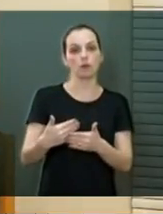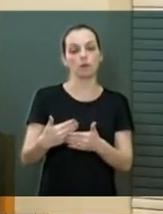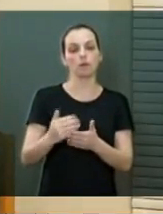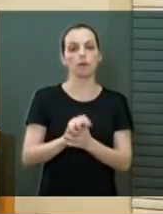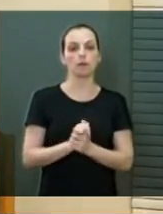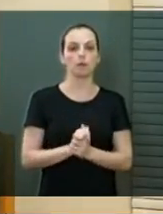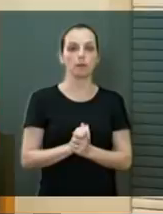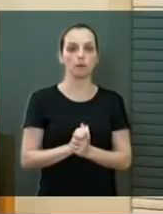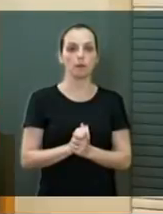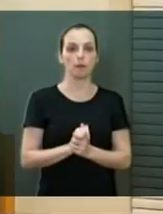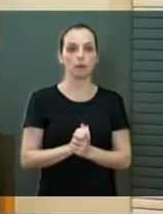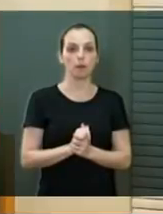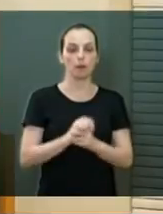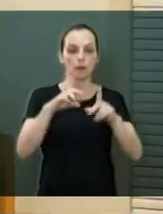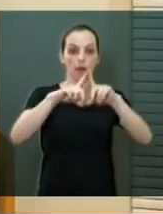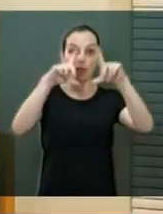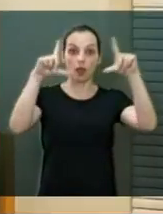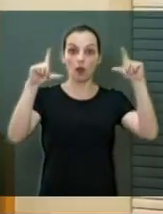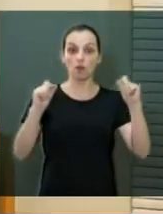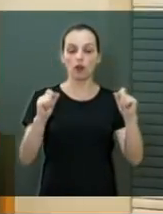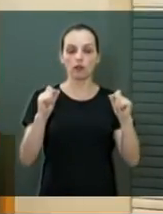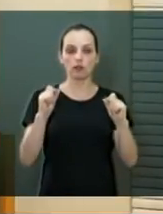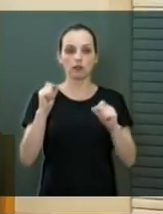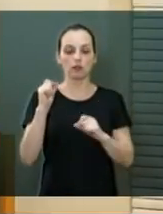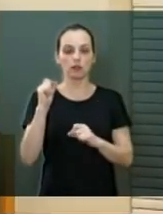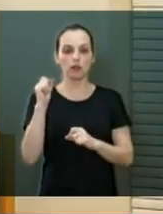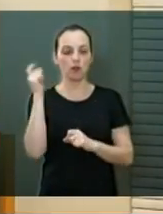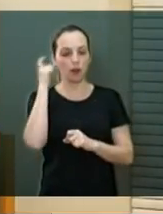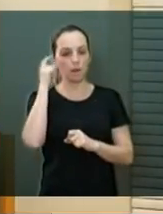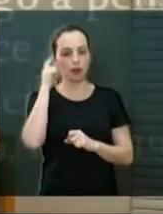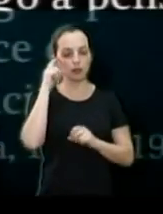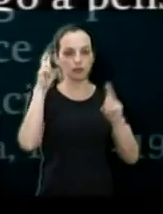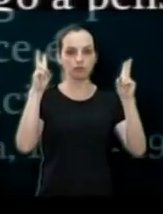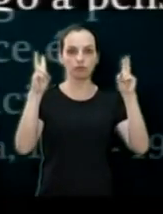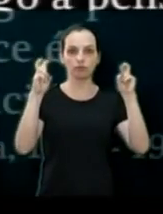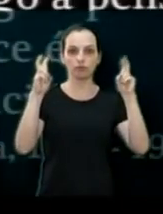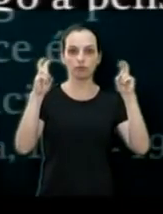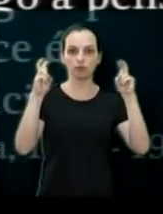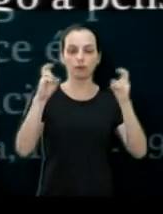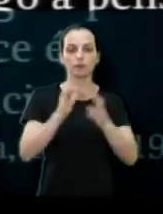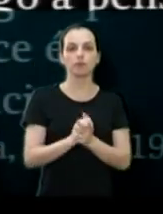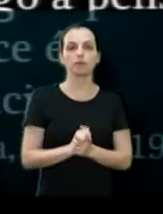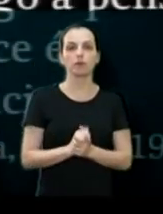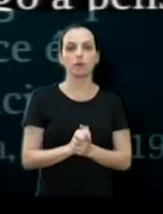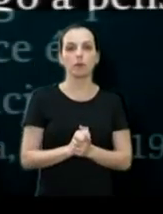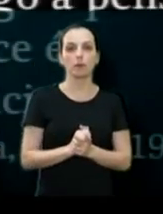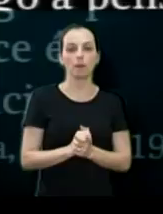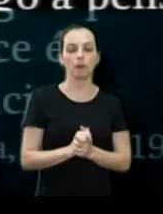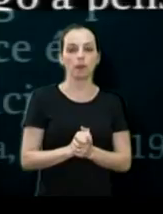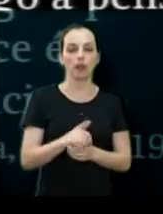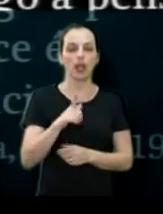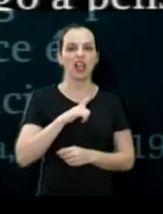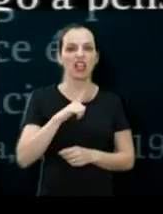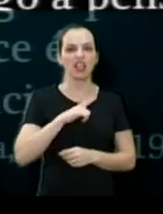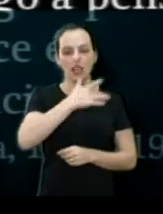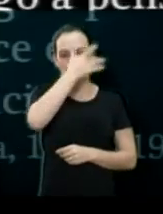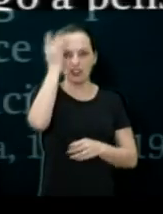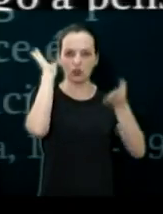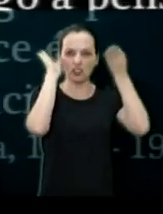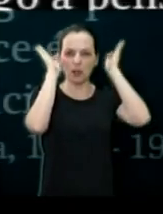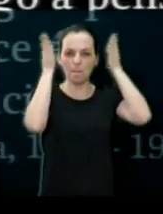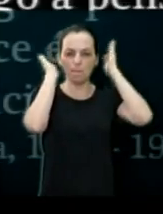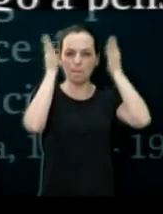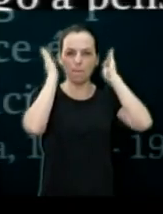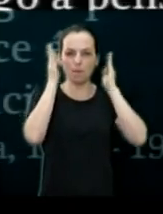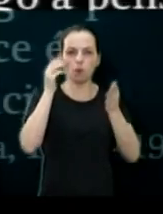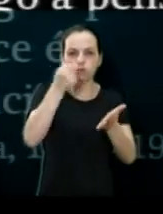ordem. Para a nossa frase de reflexão de hoje, a última foto, trago de Rui Barbosa. Há tanto burro mandando em homens